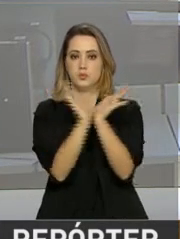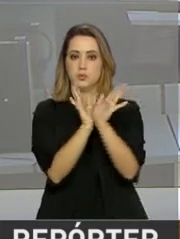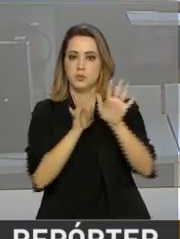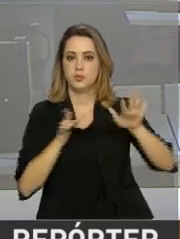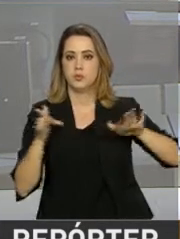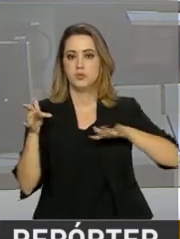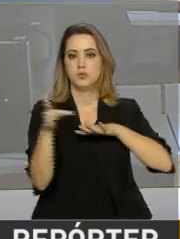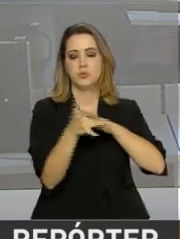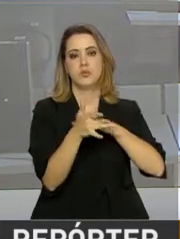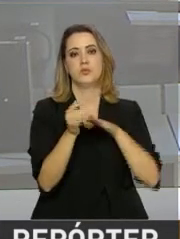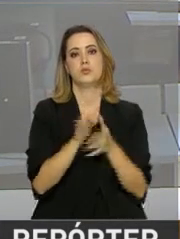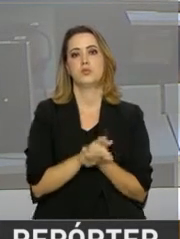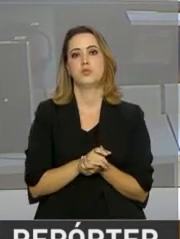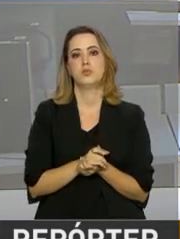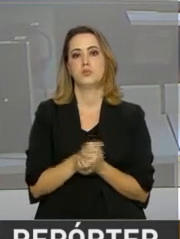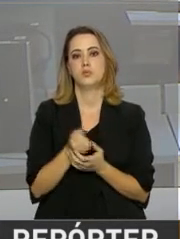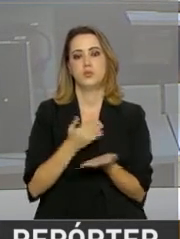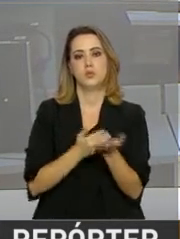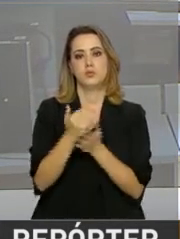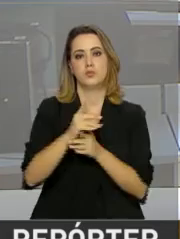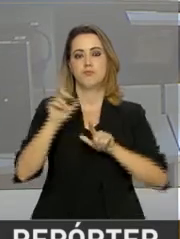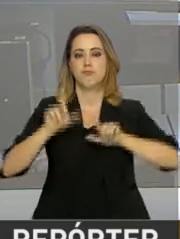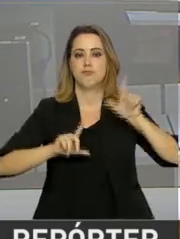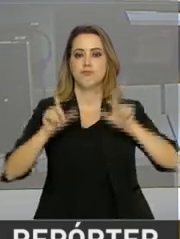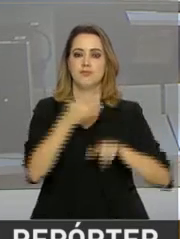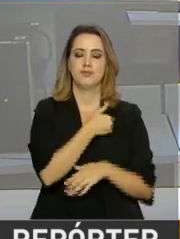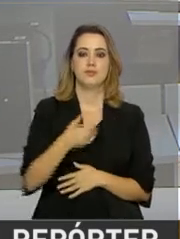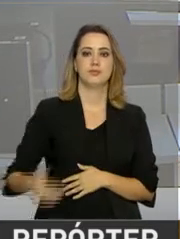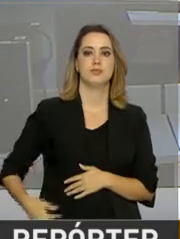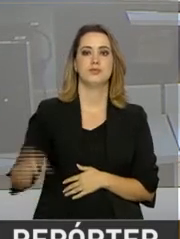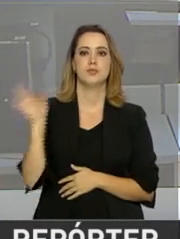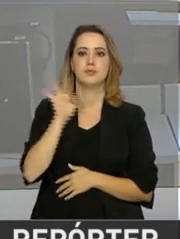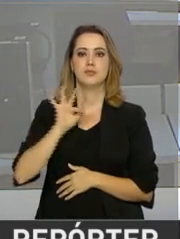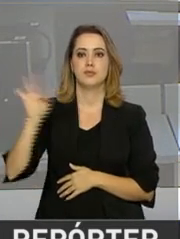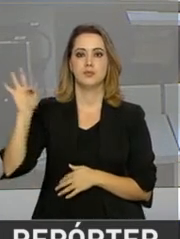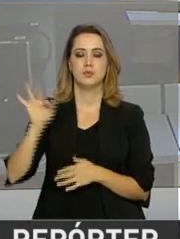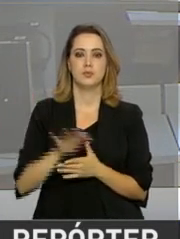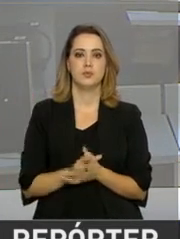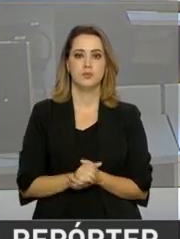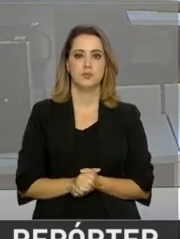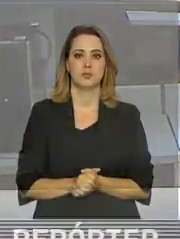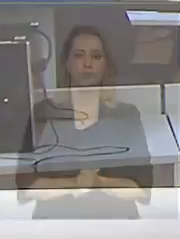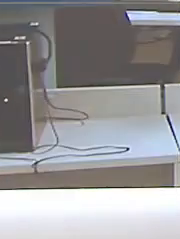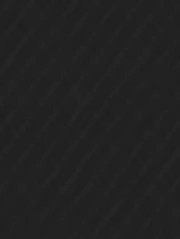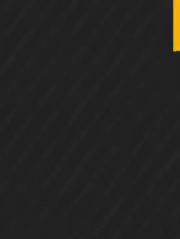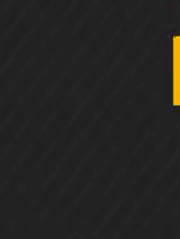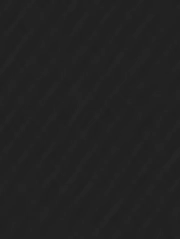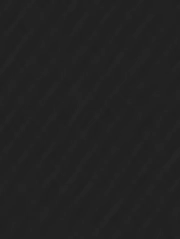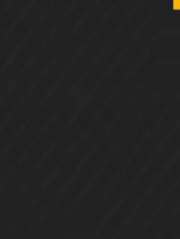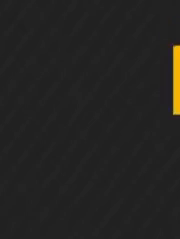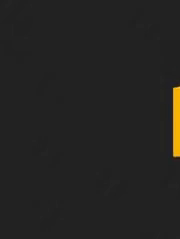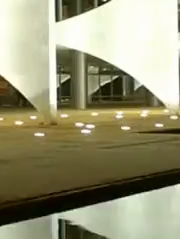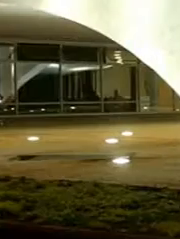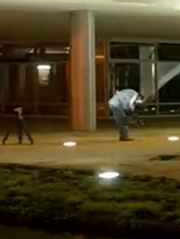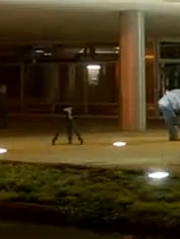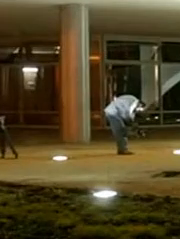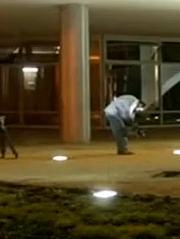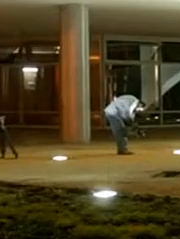também pelas nossas redes sociais e continue com a gente. NBR, a TV do Governo Federal.